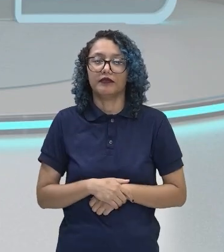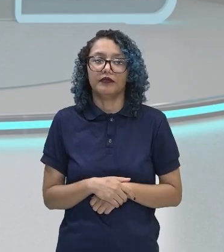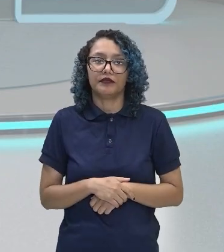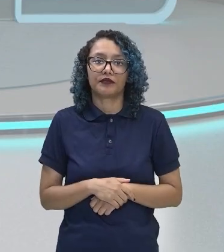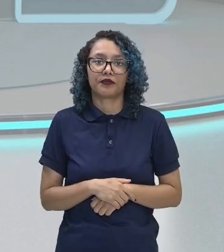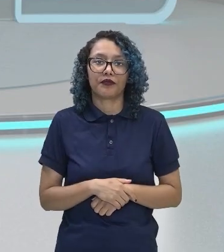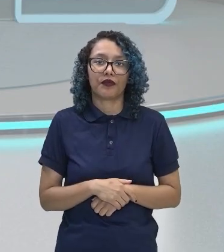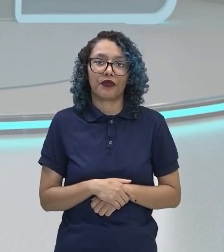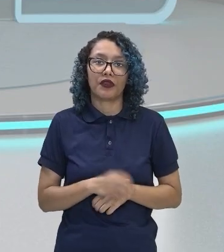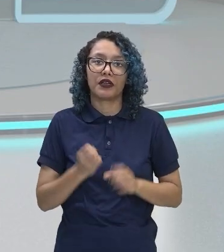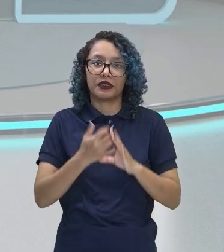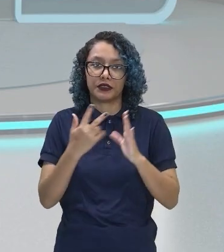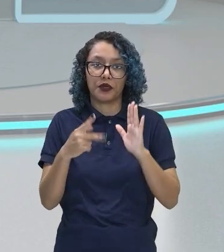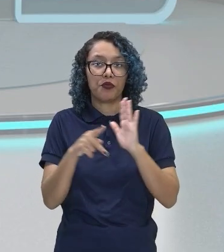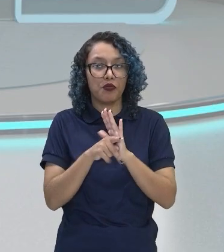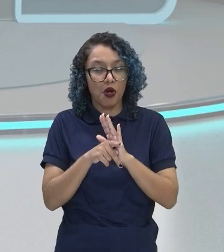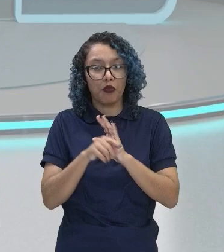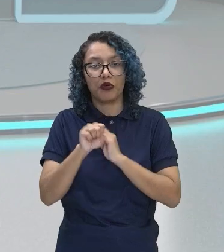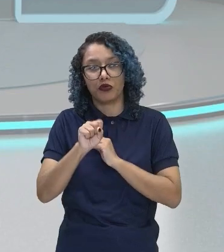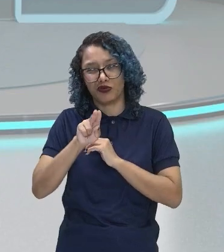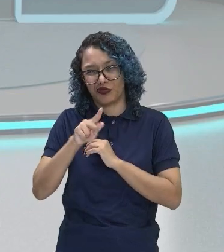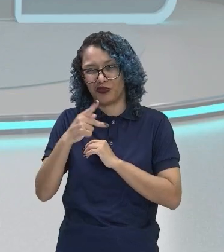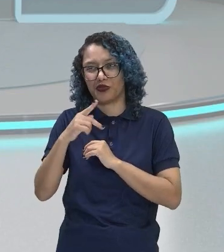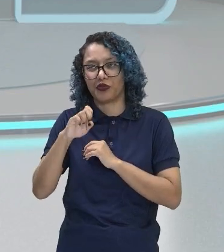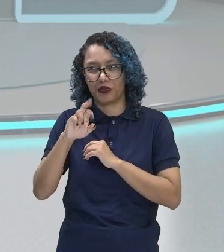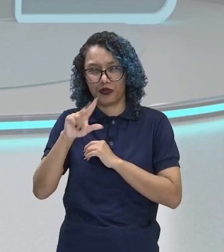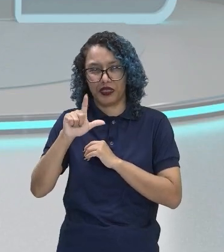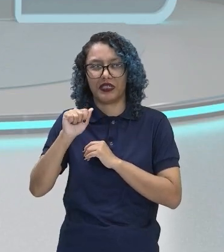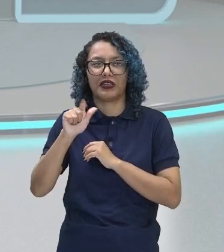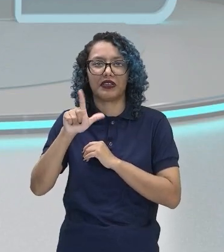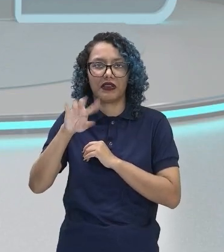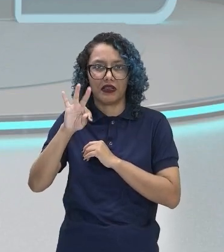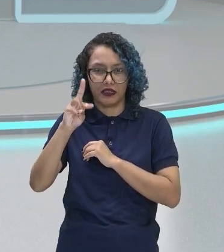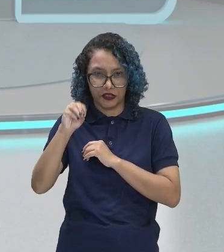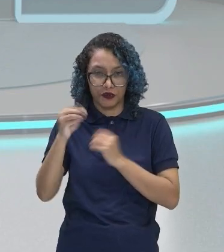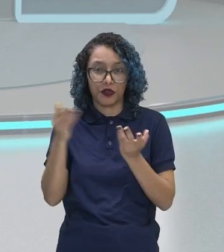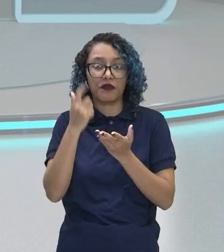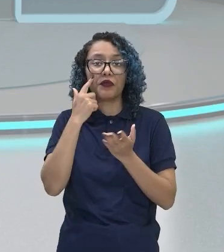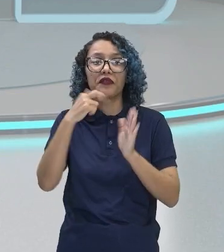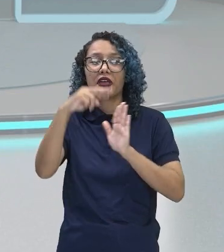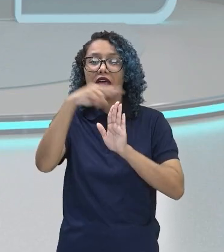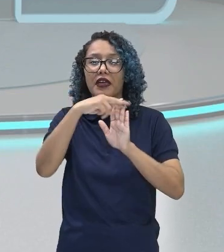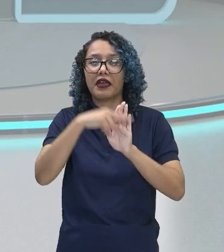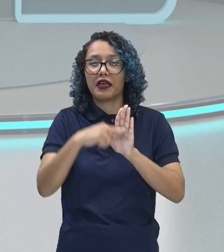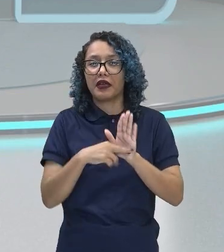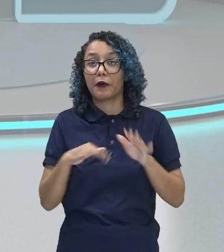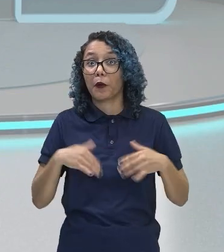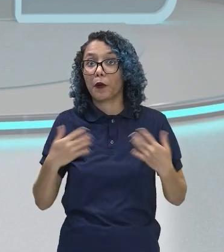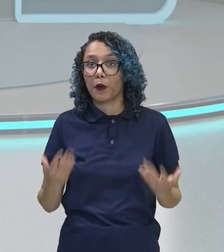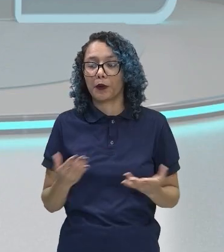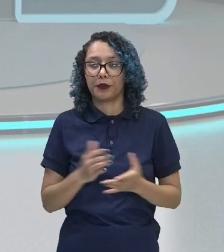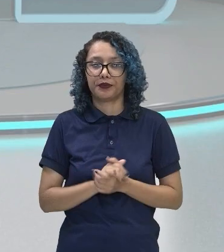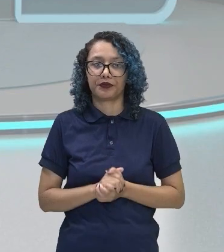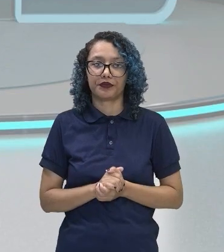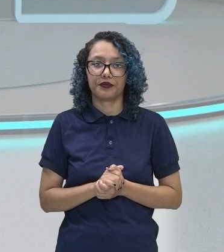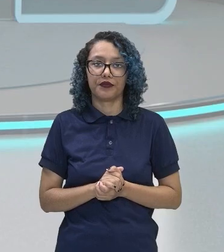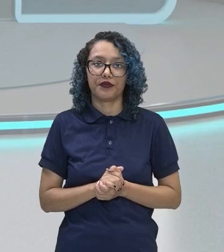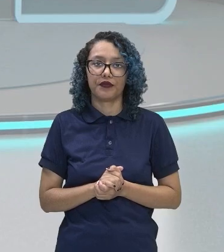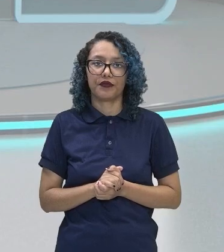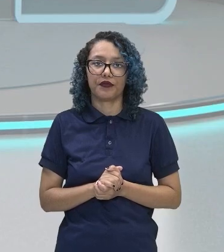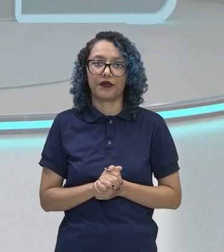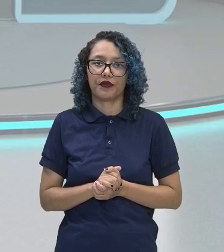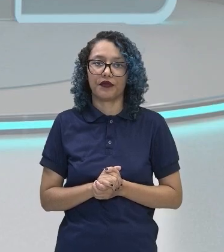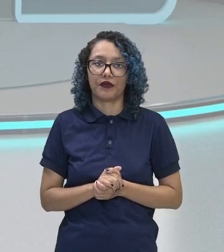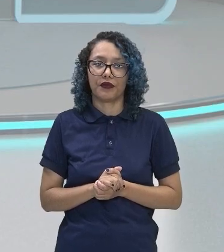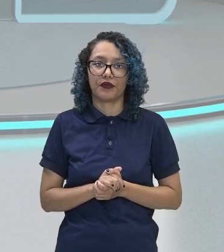características do superlativo. Vamos ver quais são essas regras que definem, então, esses superlativos. Olha só, nós temos, então,